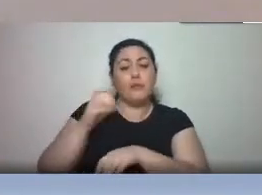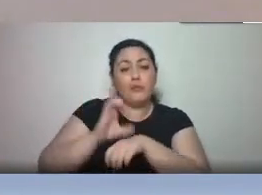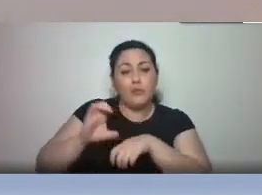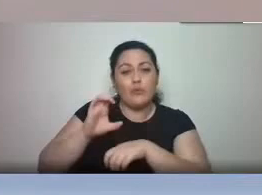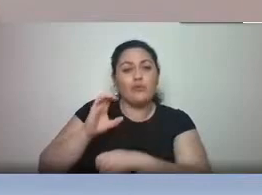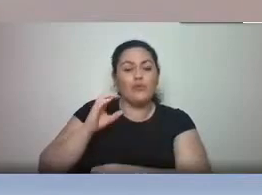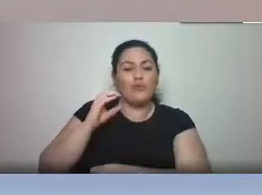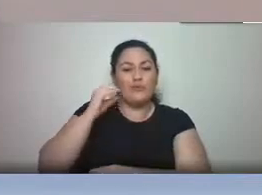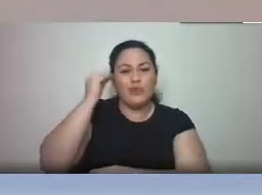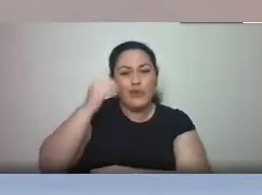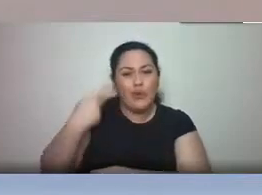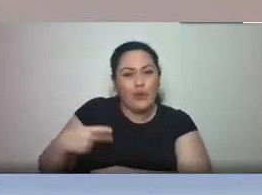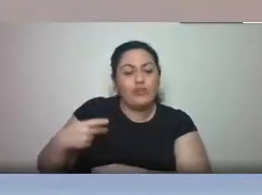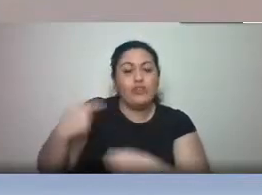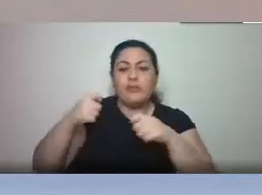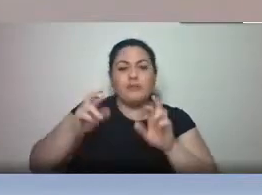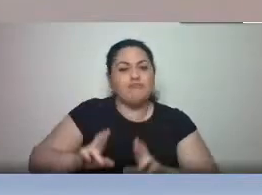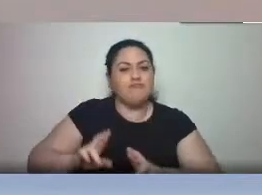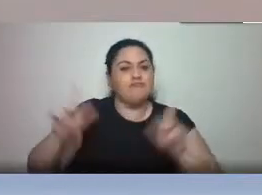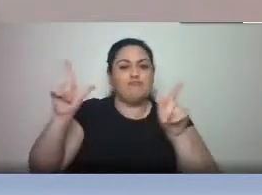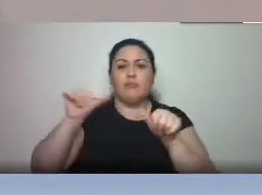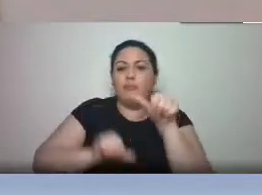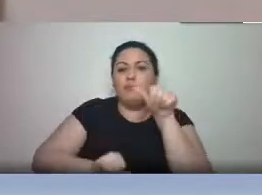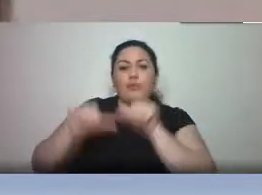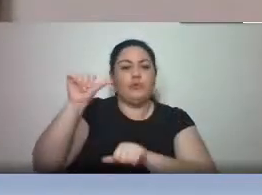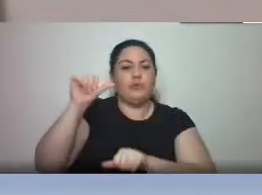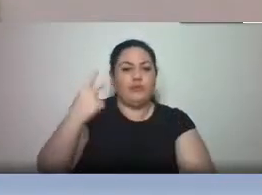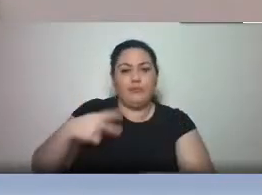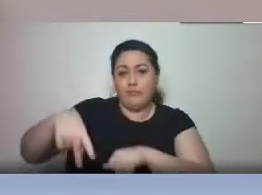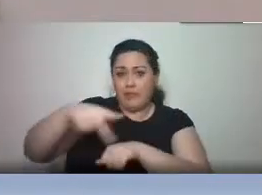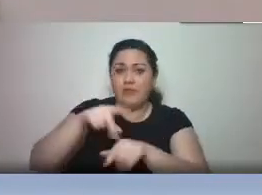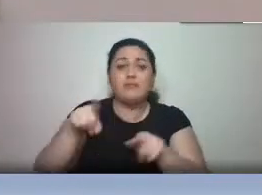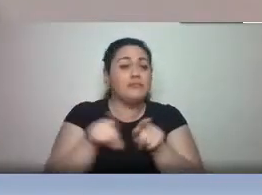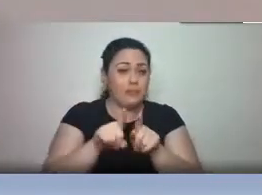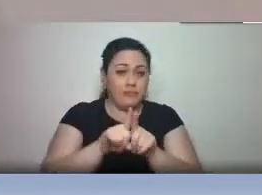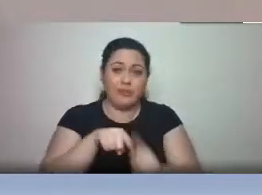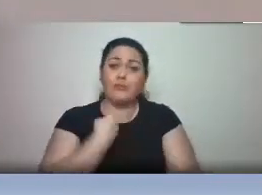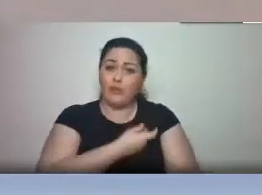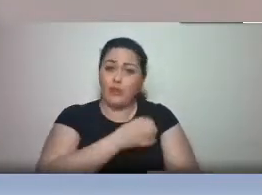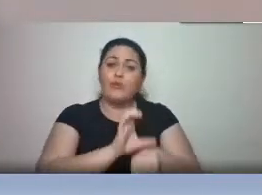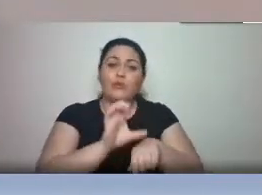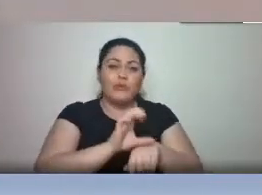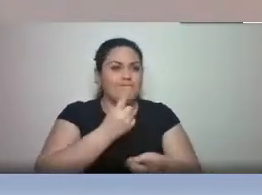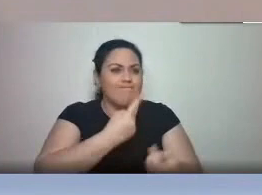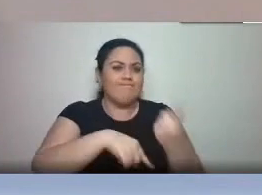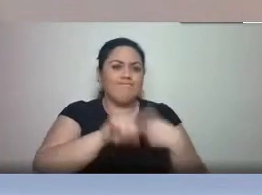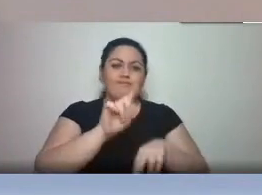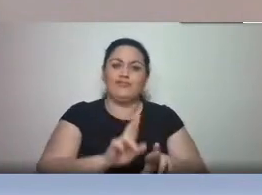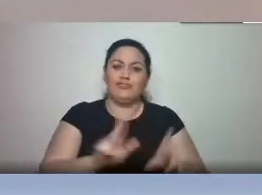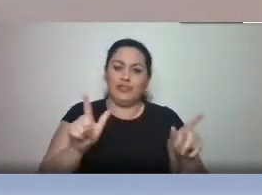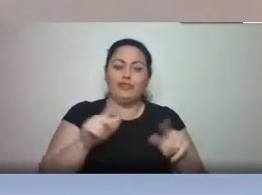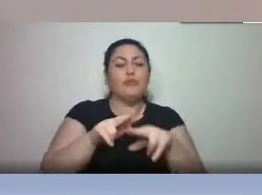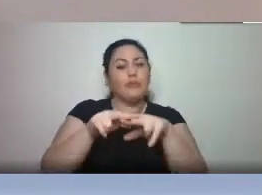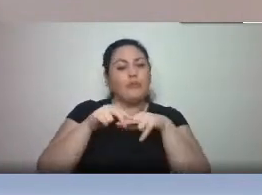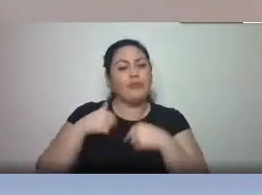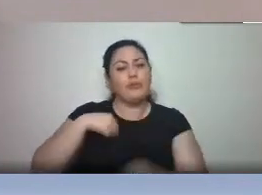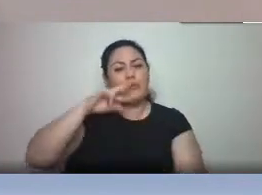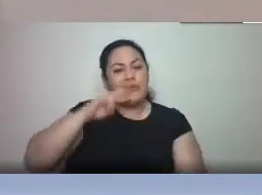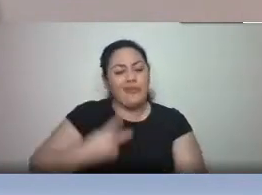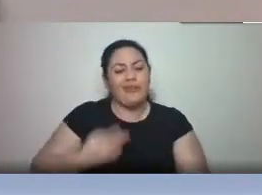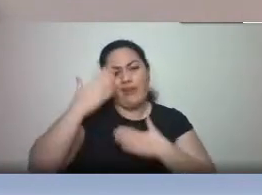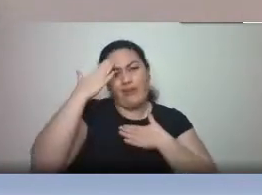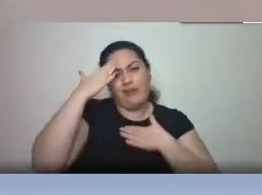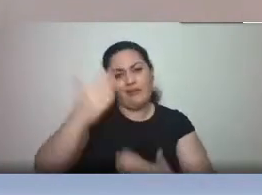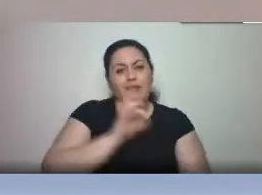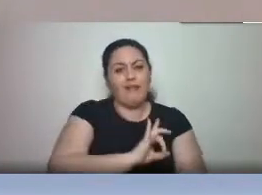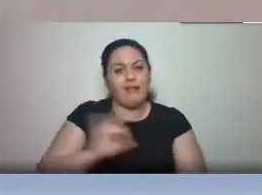país, e não foi diferente no nosso curso. Fica aqui o registro de reconhecimento e agradecimento aos colegas do